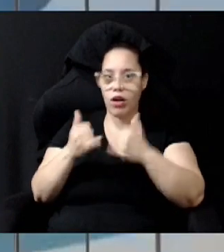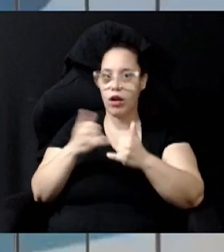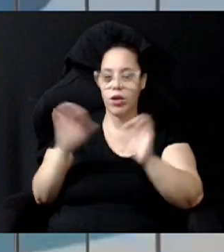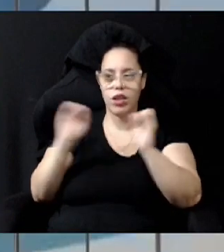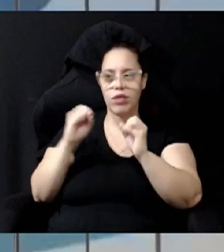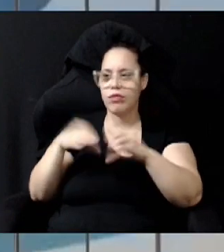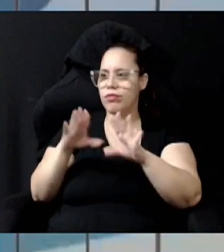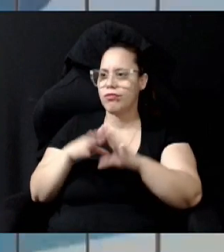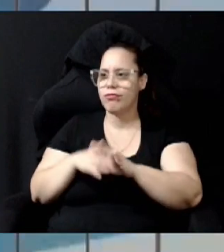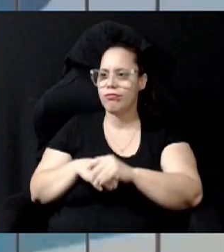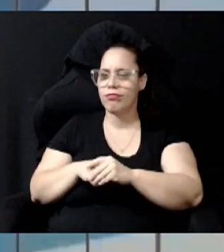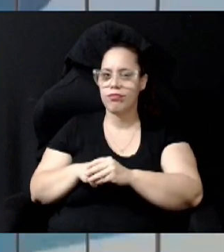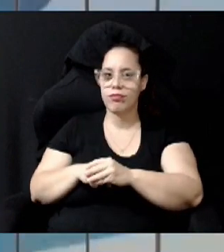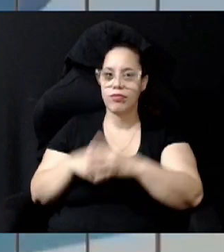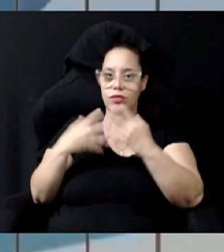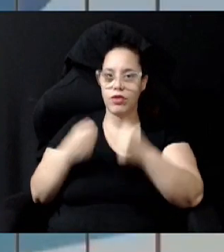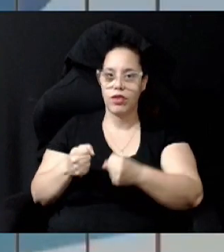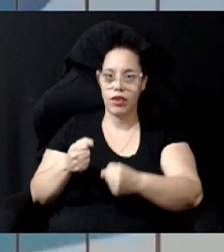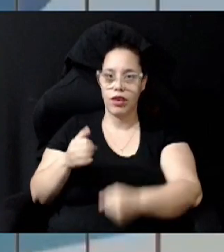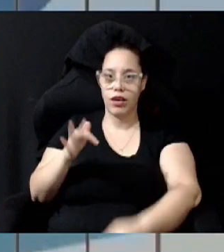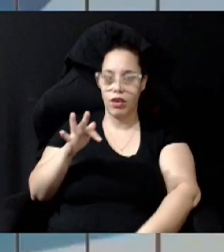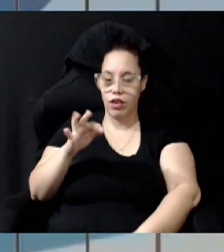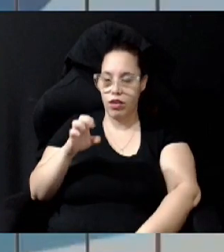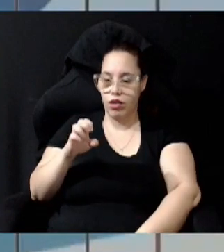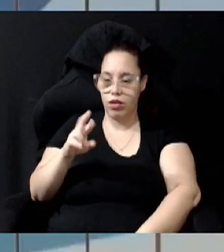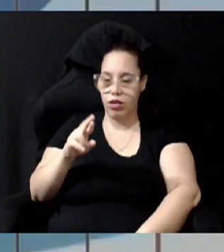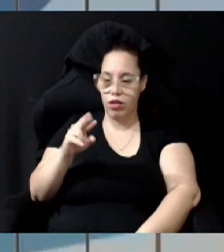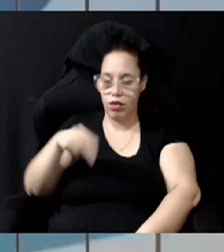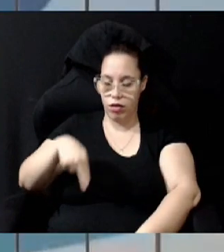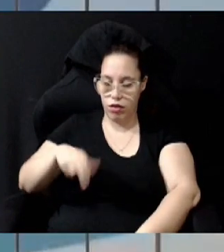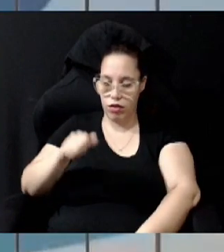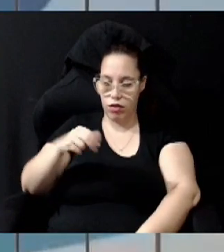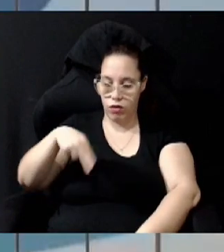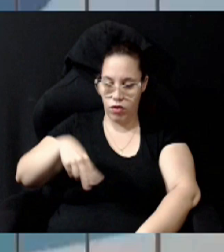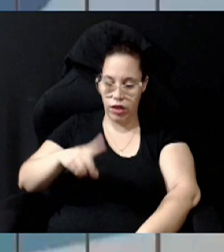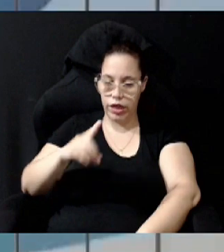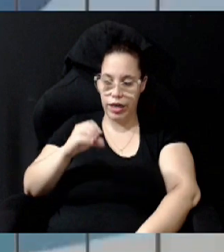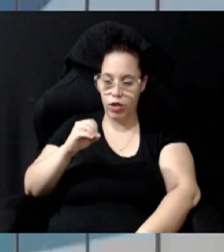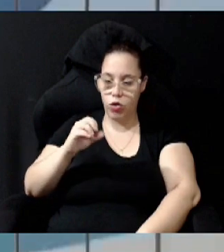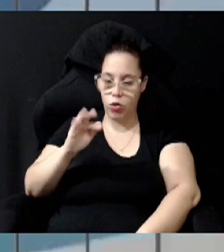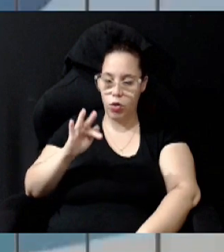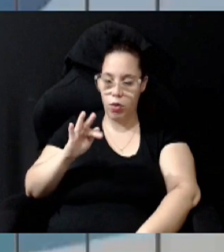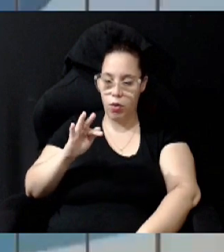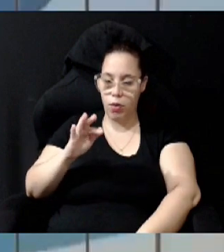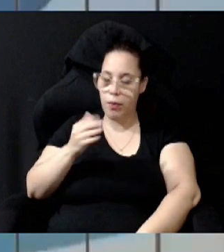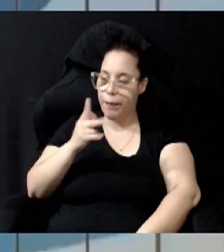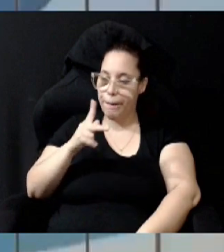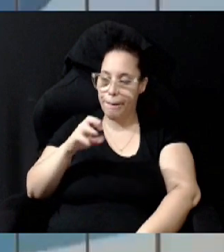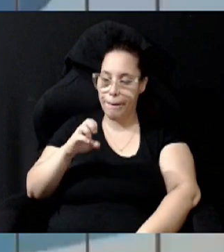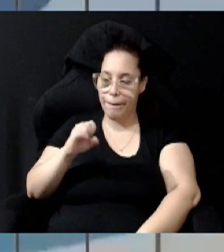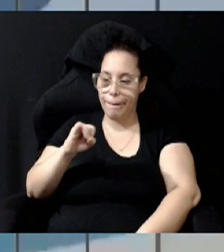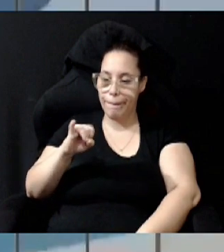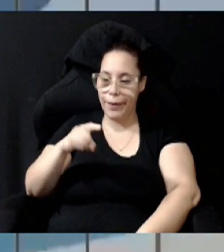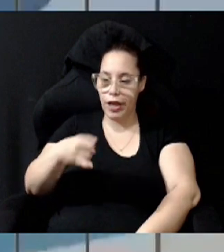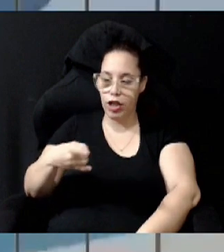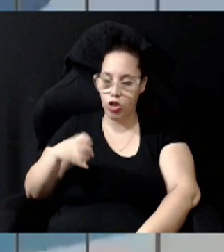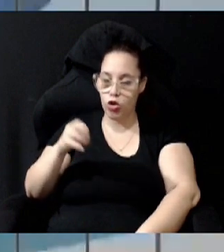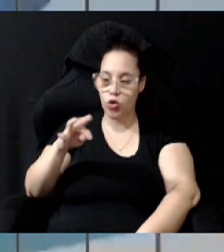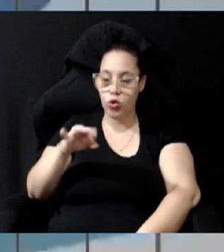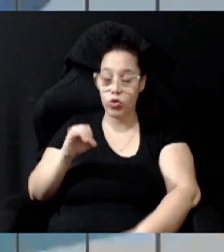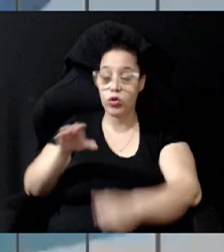Renunciou, assume Floriano Peixoto, seu vice. E o comando constitucional qual era, Rúbia? Chamar